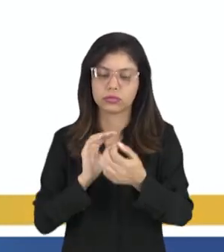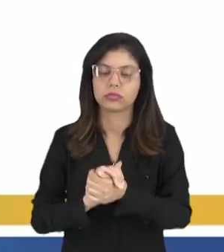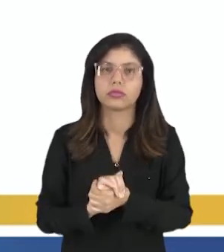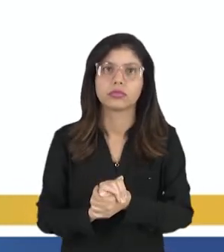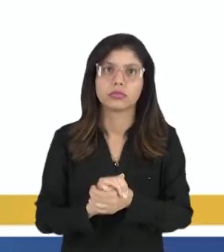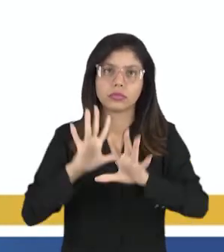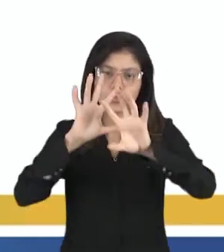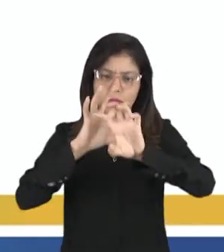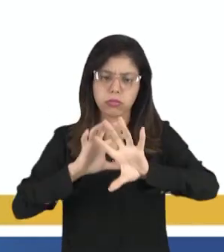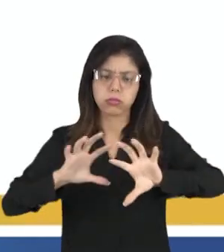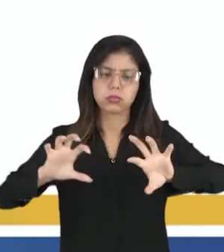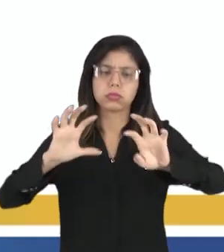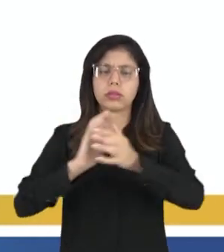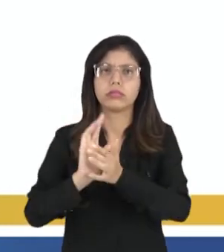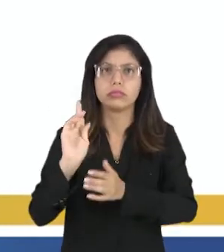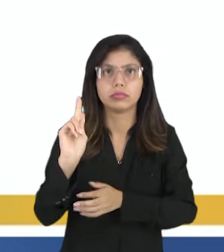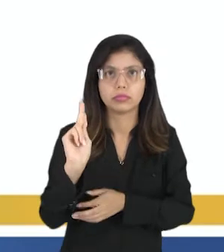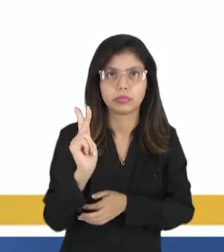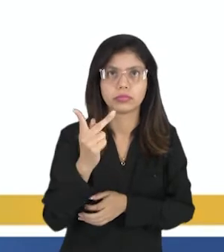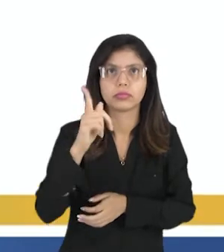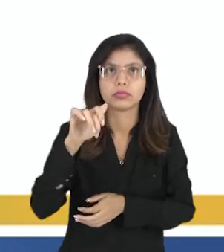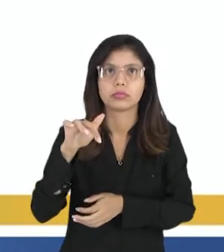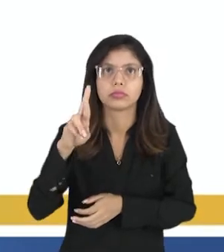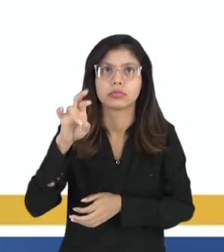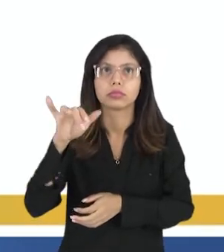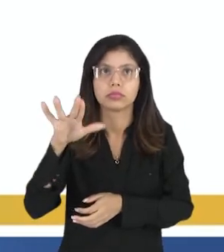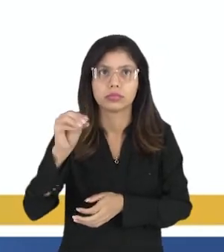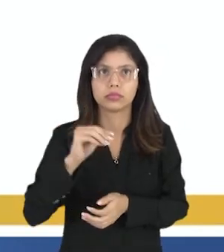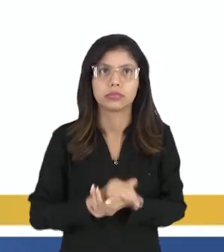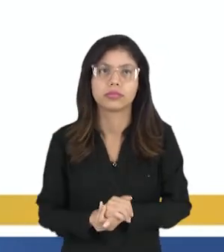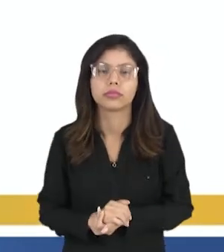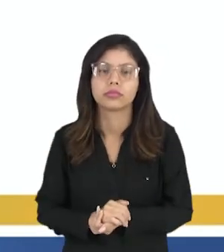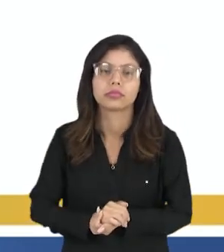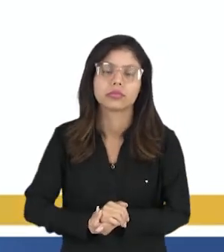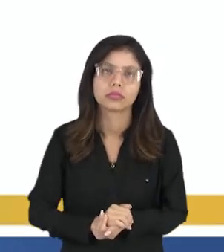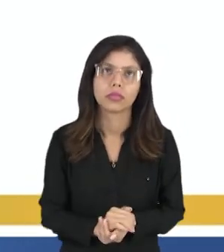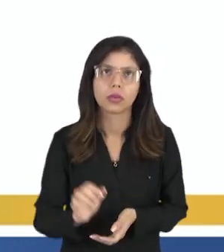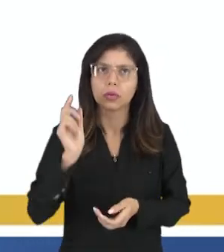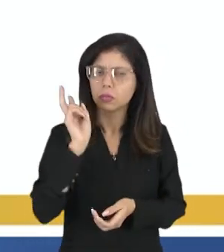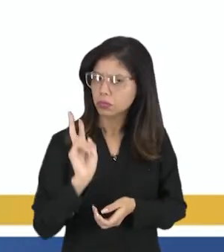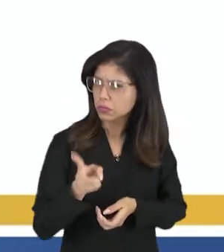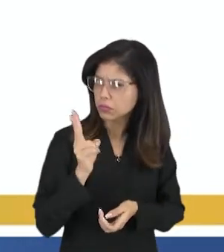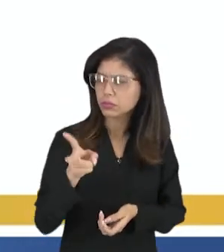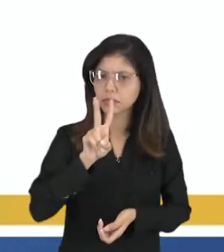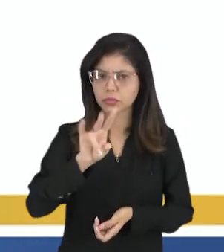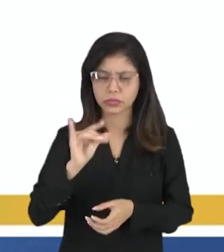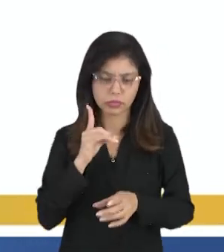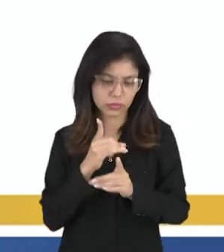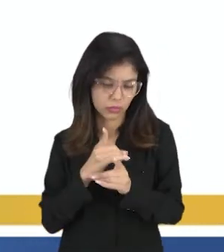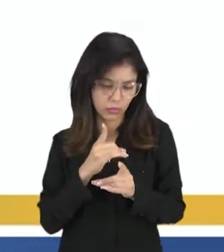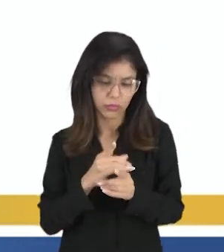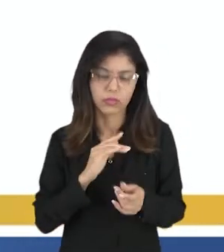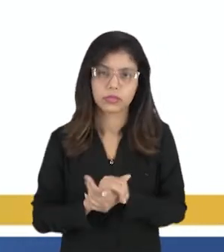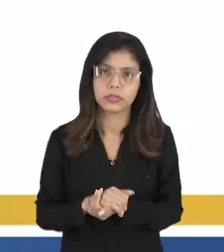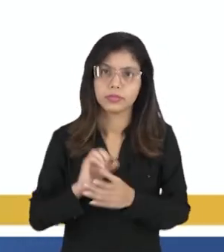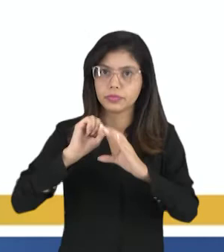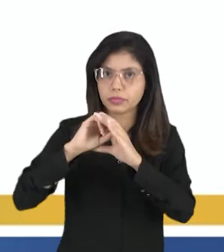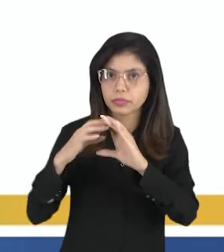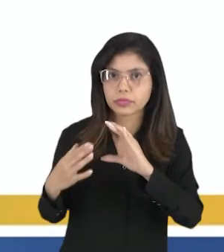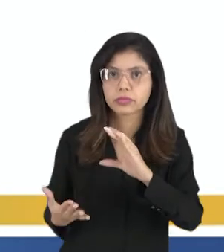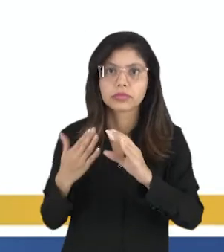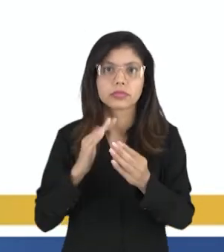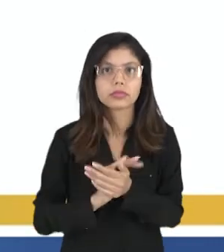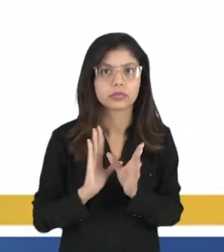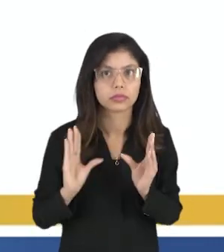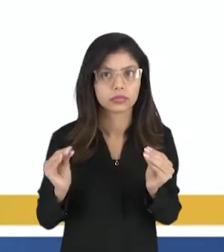gás hélio, ok? Por isso que ela é uma substância pura. E o que sempre vai identificar e caracterizar